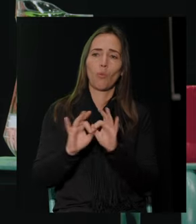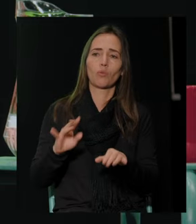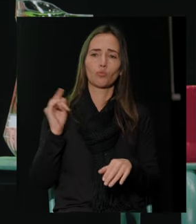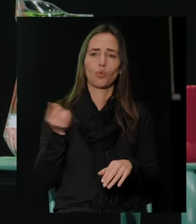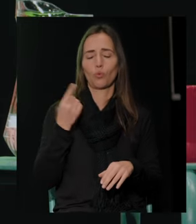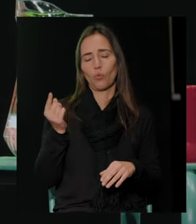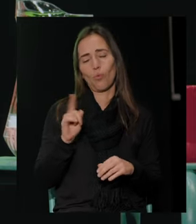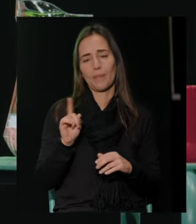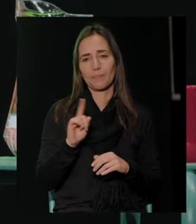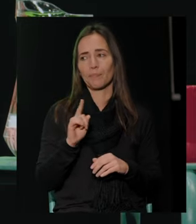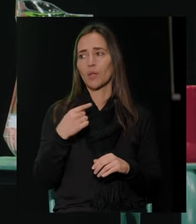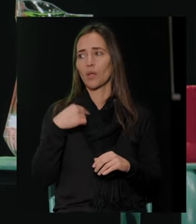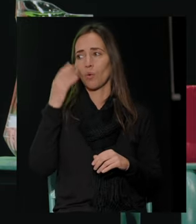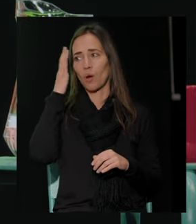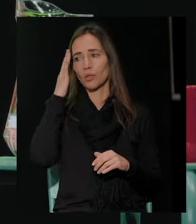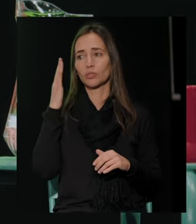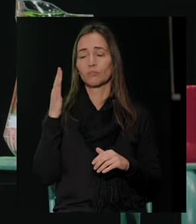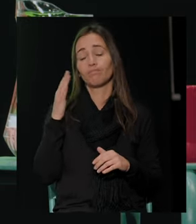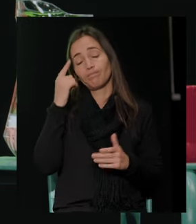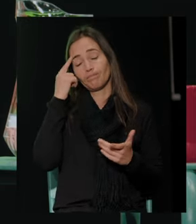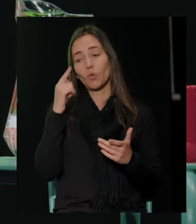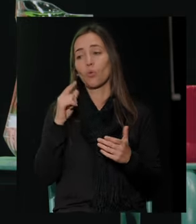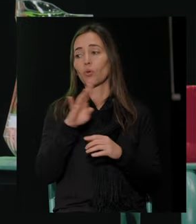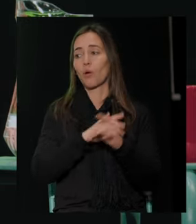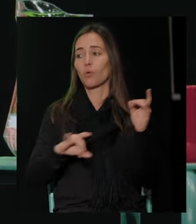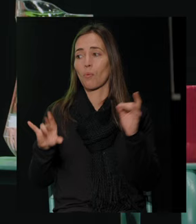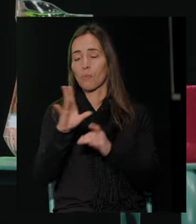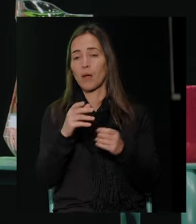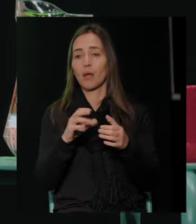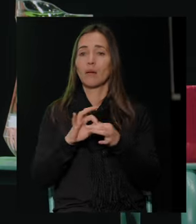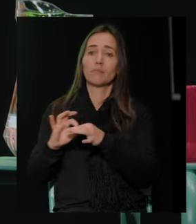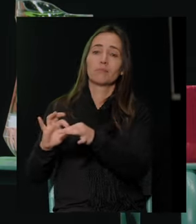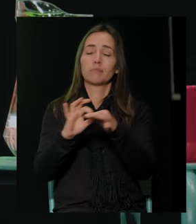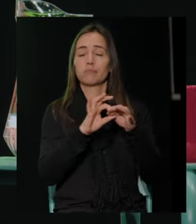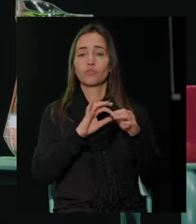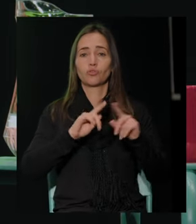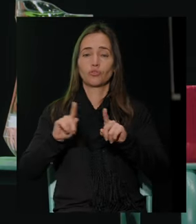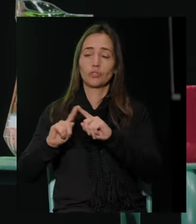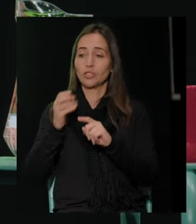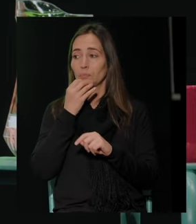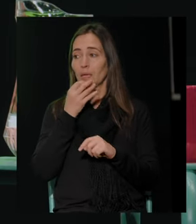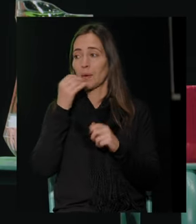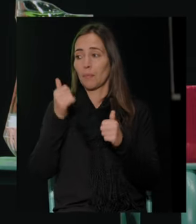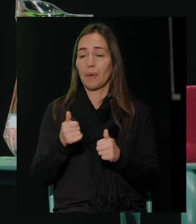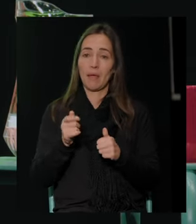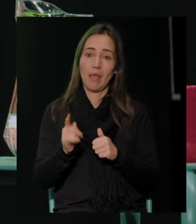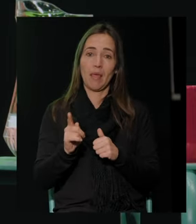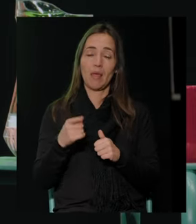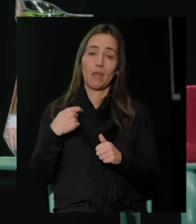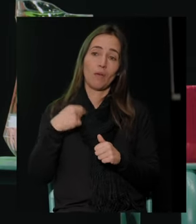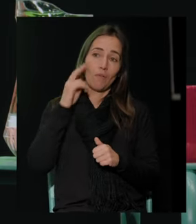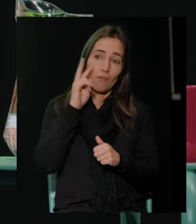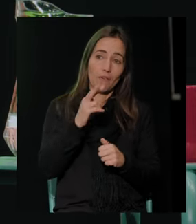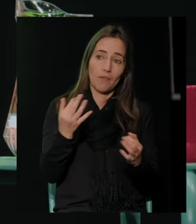acho que é precisamente, e é um bocado o lema da União Europeia, não é? Unidos na diversidade, mas que explica bem o que está em causa. É, eu reconheço